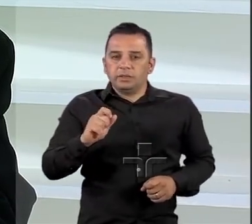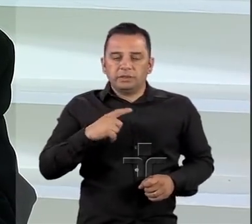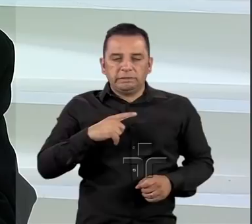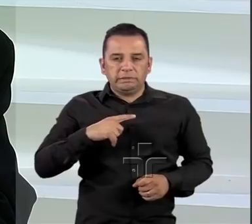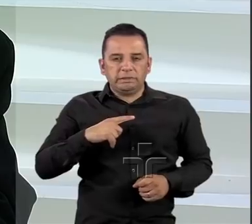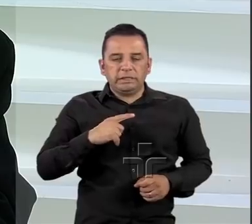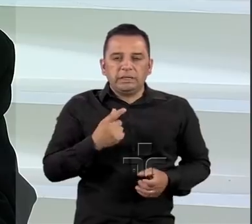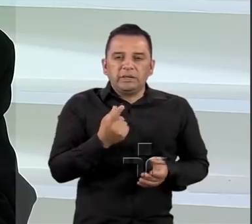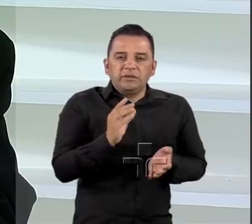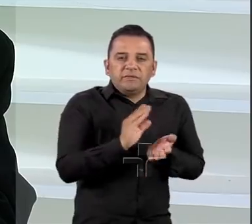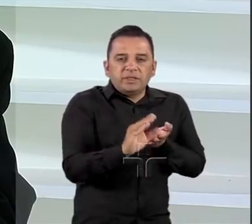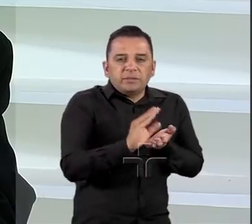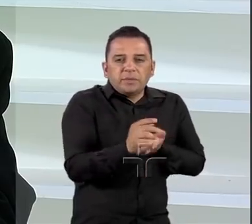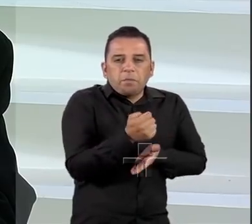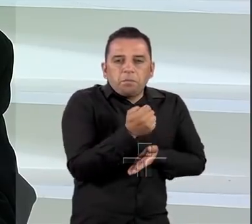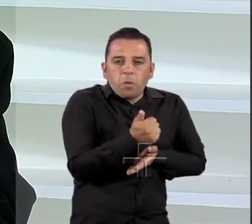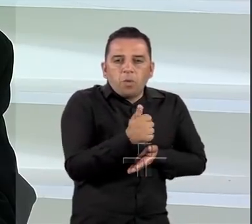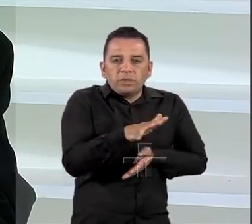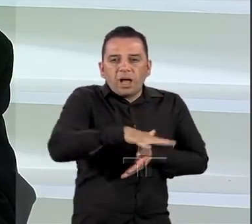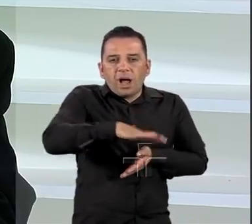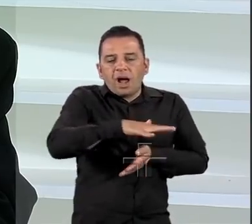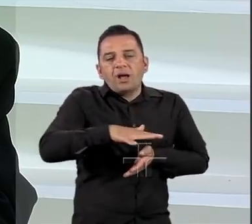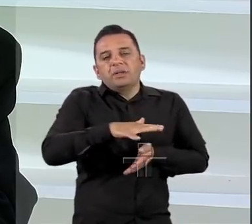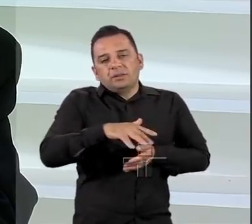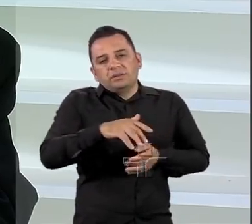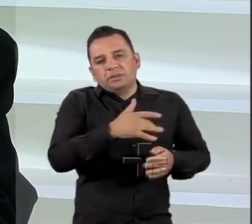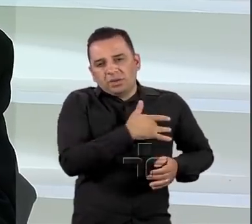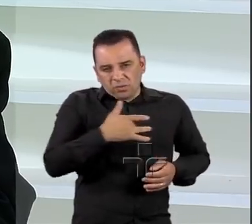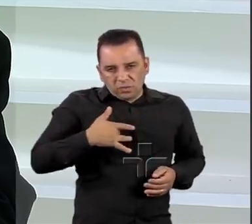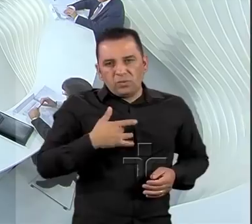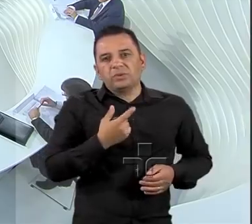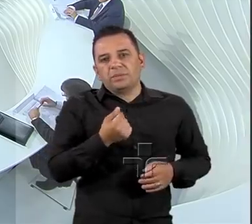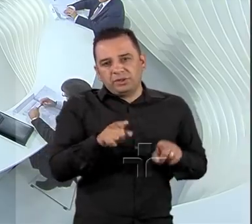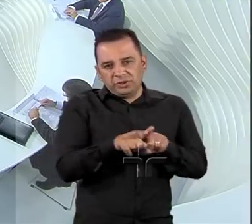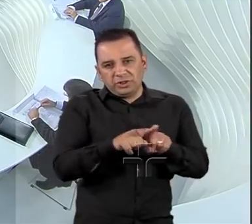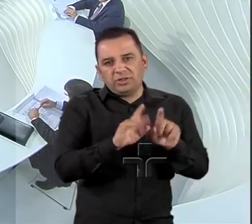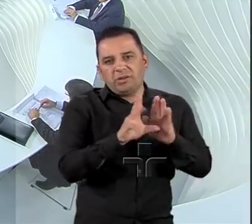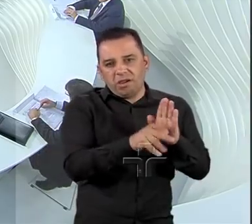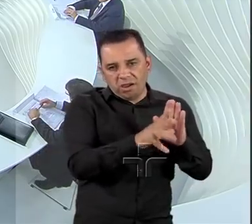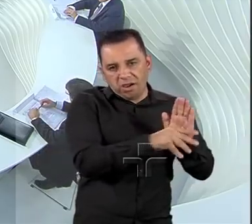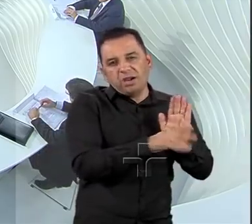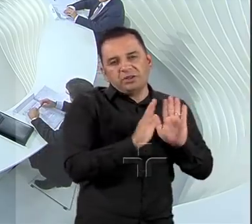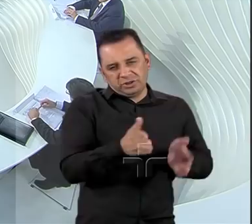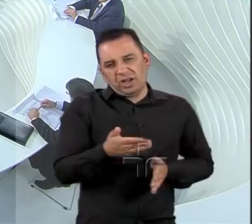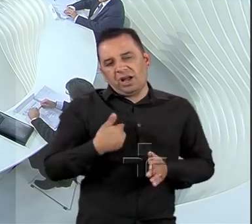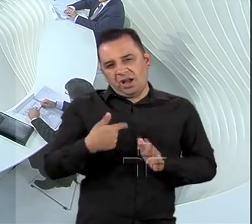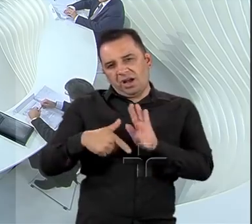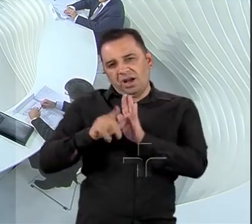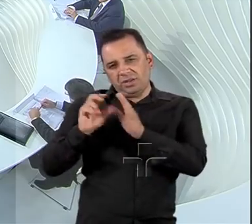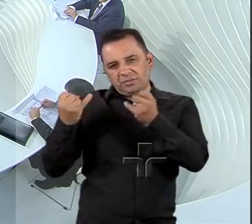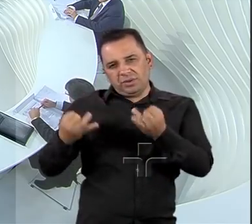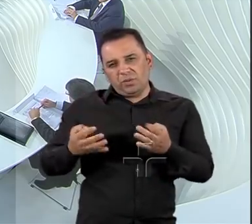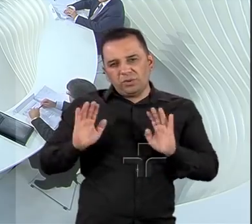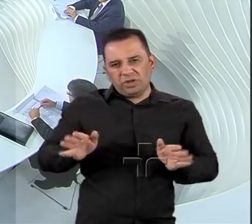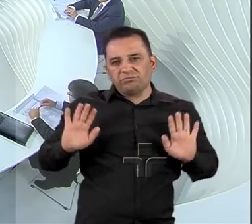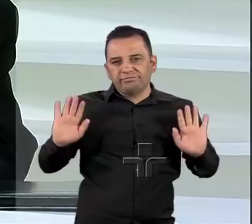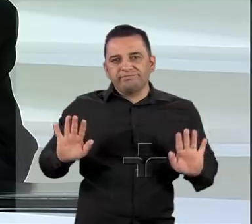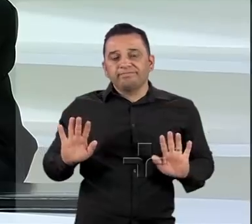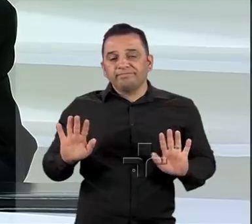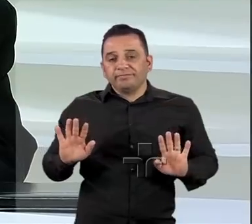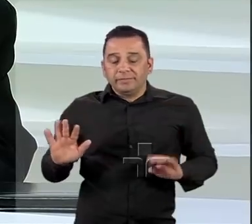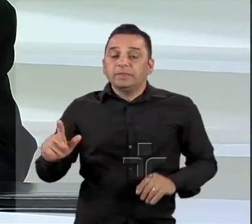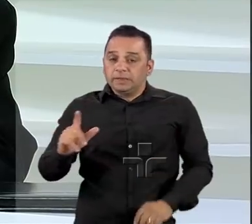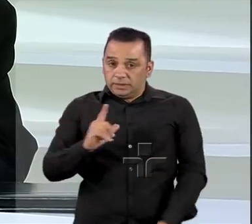saúde, com os desvios, com tudo aquilo que já tem e já foi apontado pelos meus antecessores. Nós fizemos